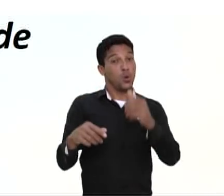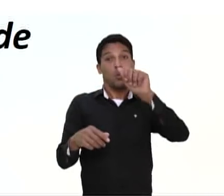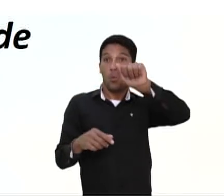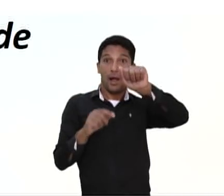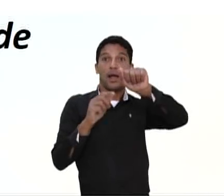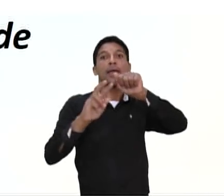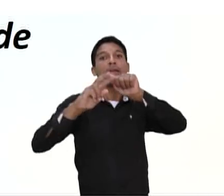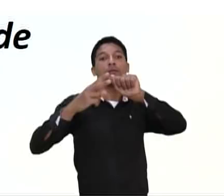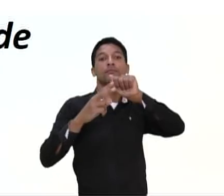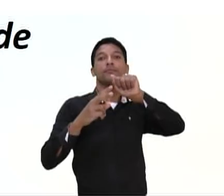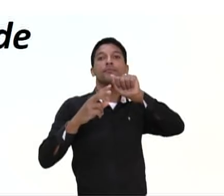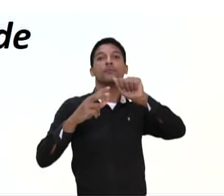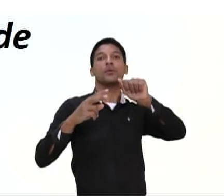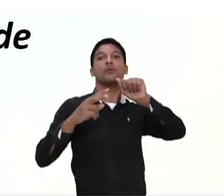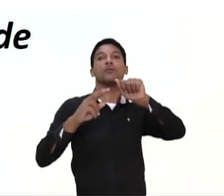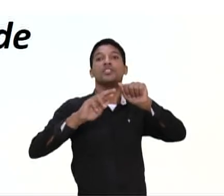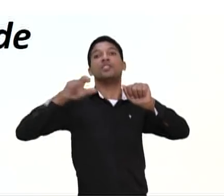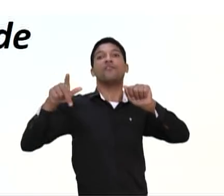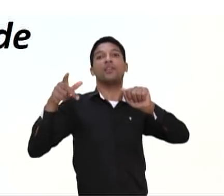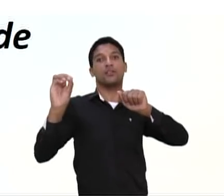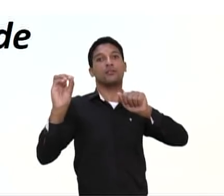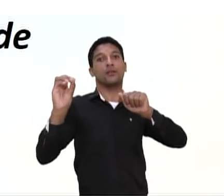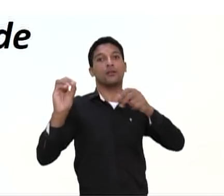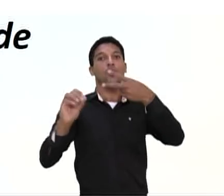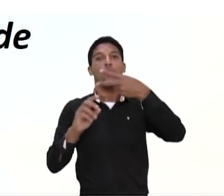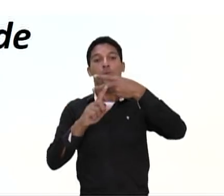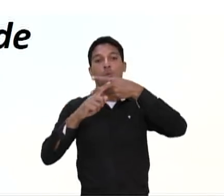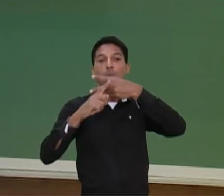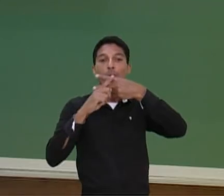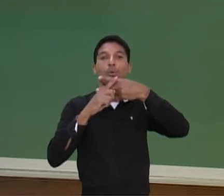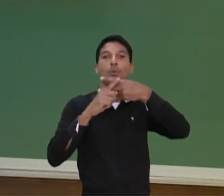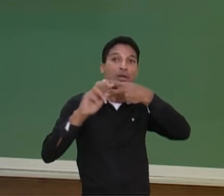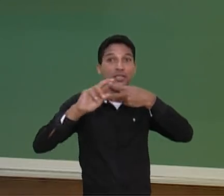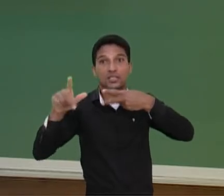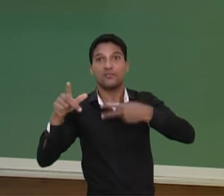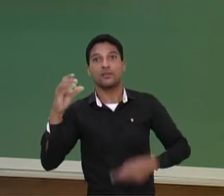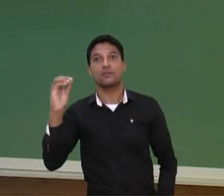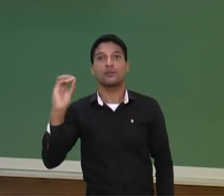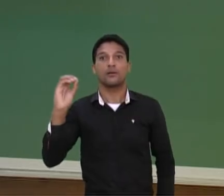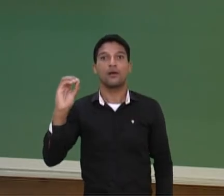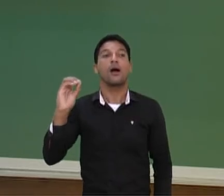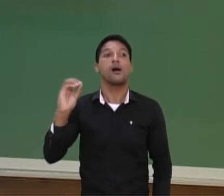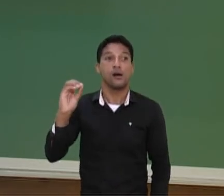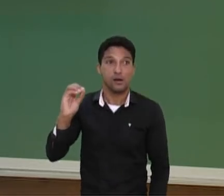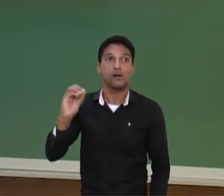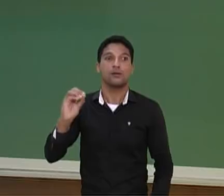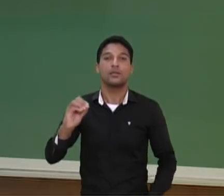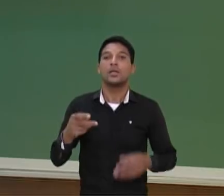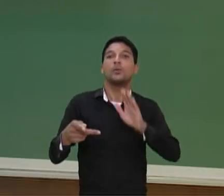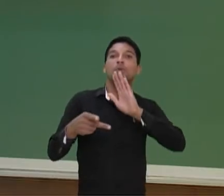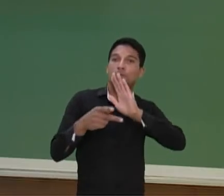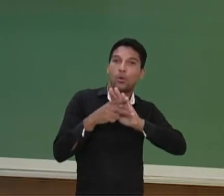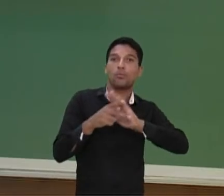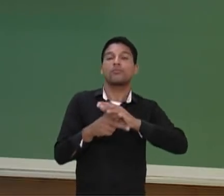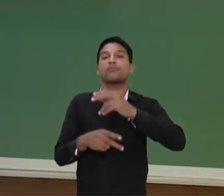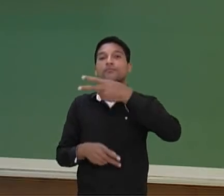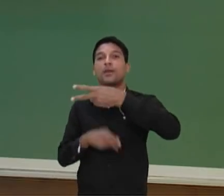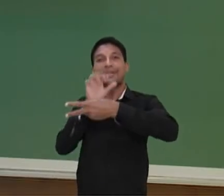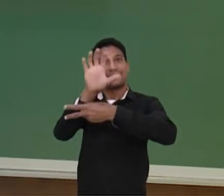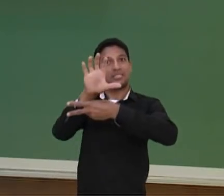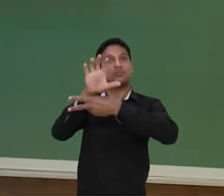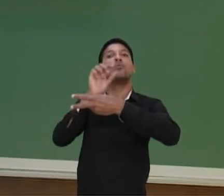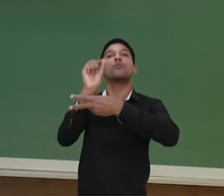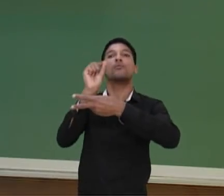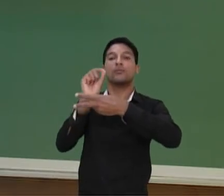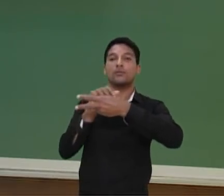e essa sentença tudo que tivesse expressão com esse formato né são a nossa função quadrática né